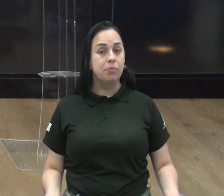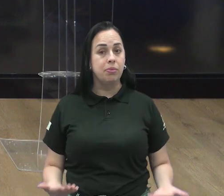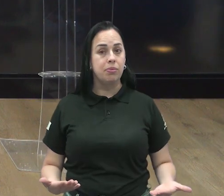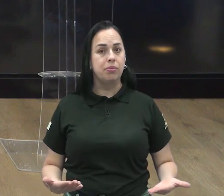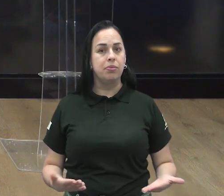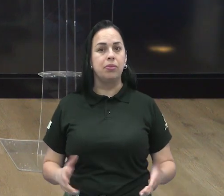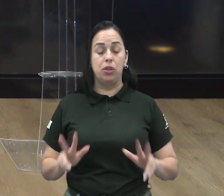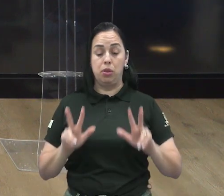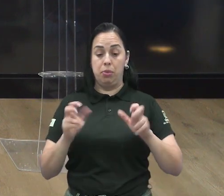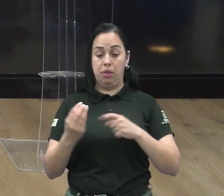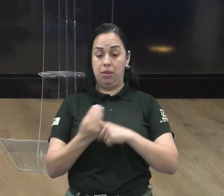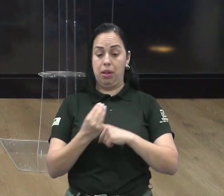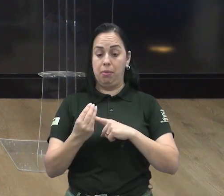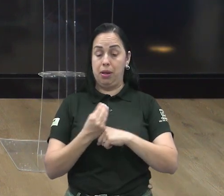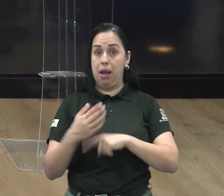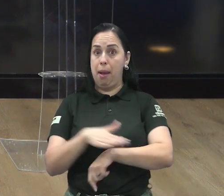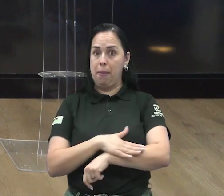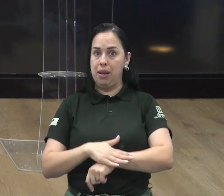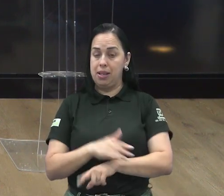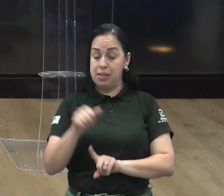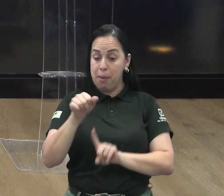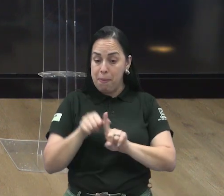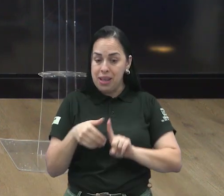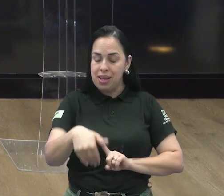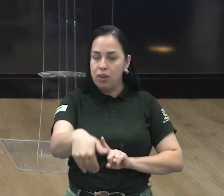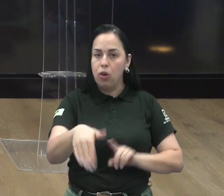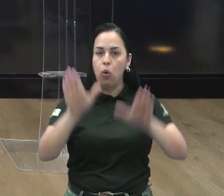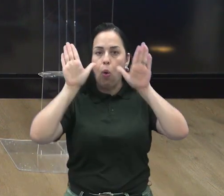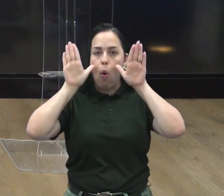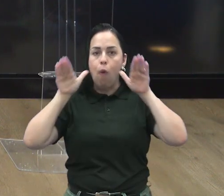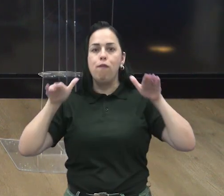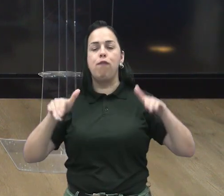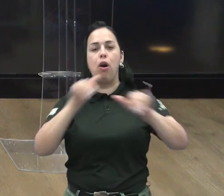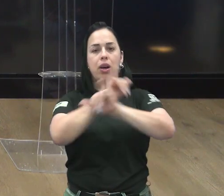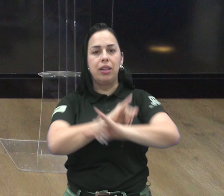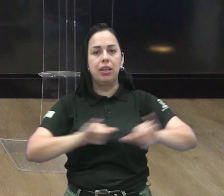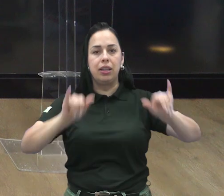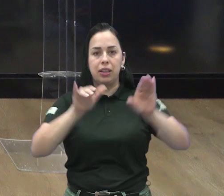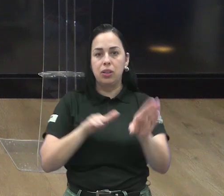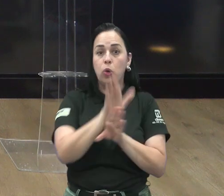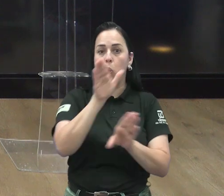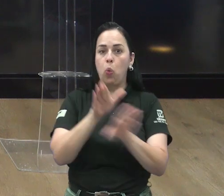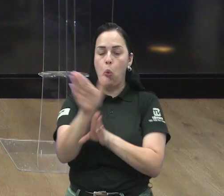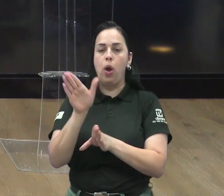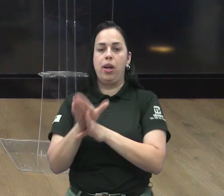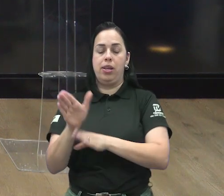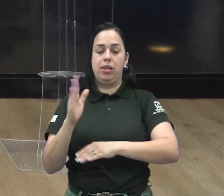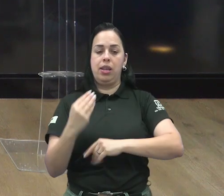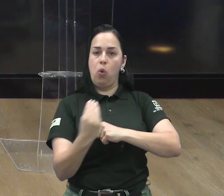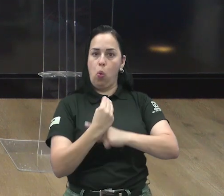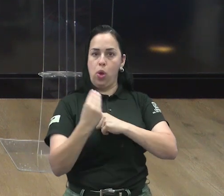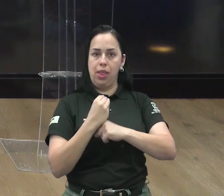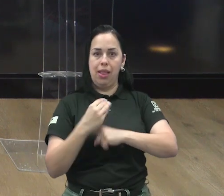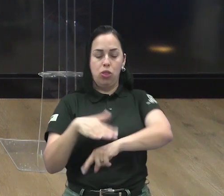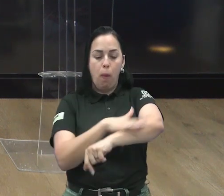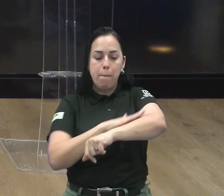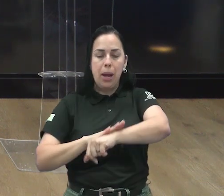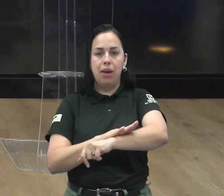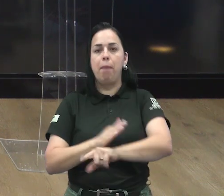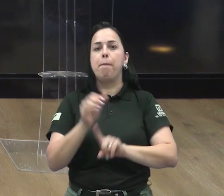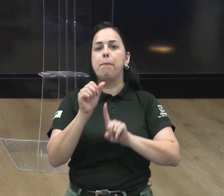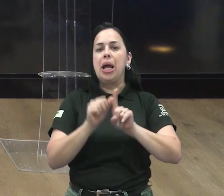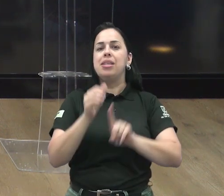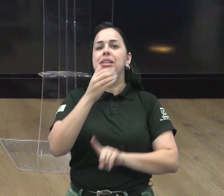E falando em proteger a pele do sol, este mês é dedicado a uma campanha que alerta para os cuidados com a pele, o